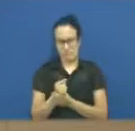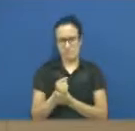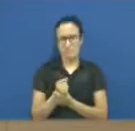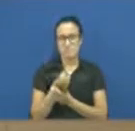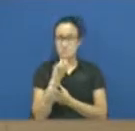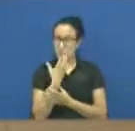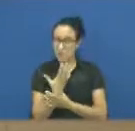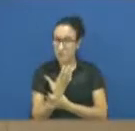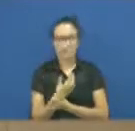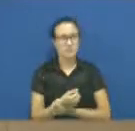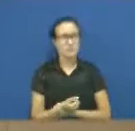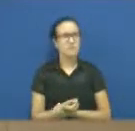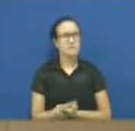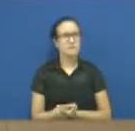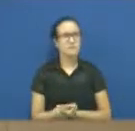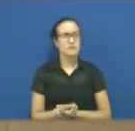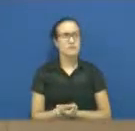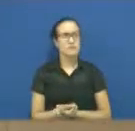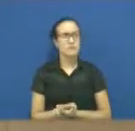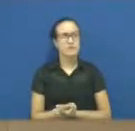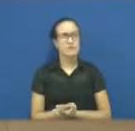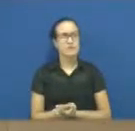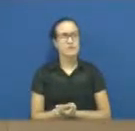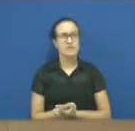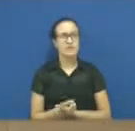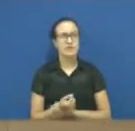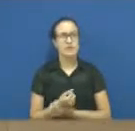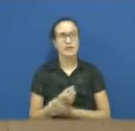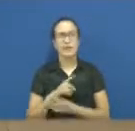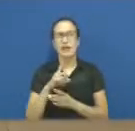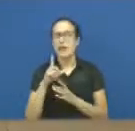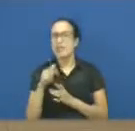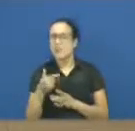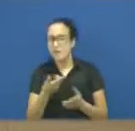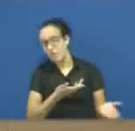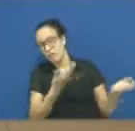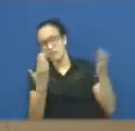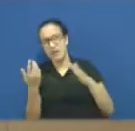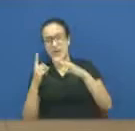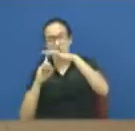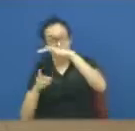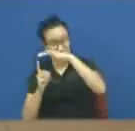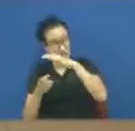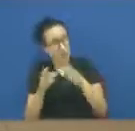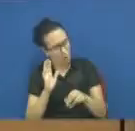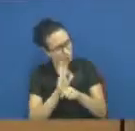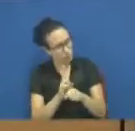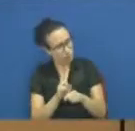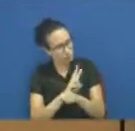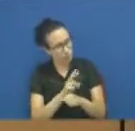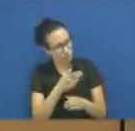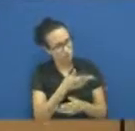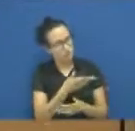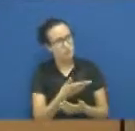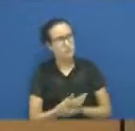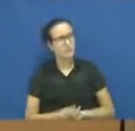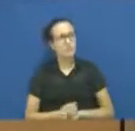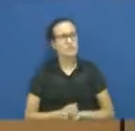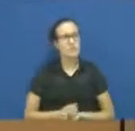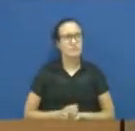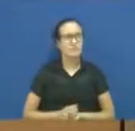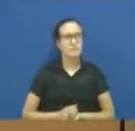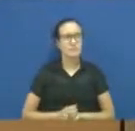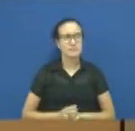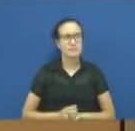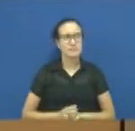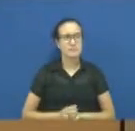Vem cá, come essa linguiça apimentada. Encheu de linguiça apimentada e depois deu o cartãozinho dele. Passo também a proctologia, vereador.